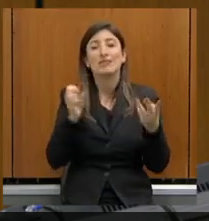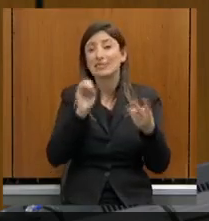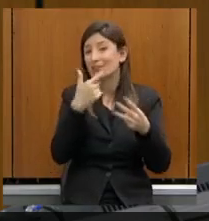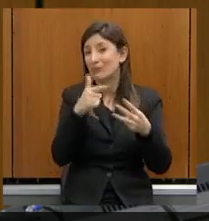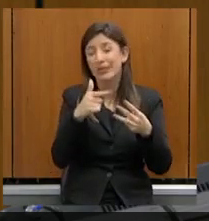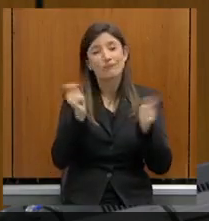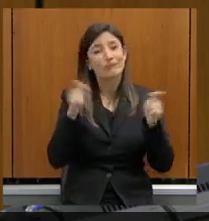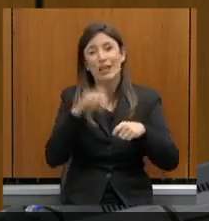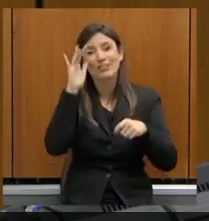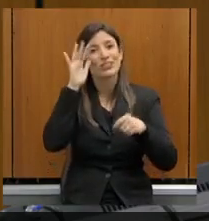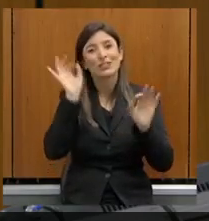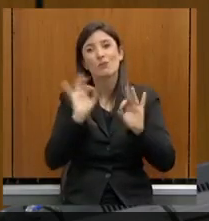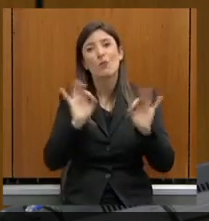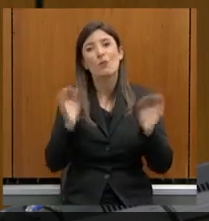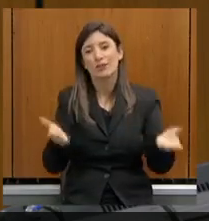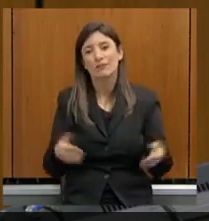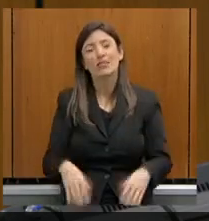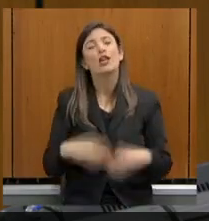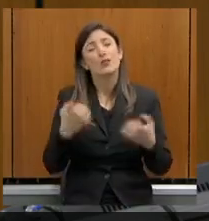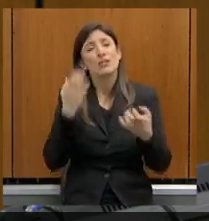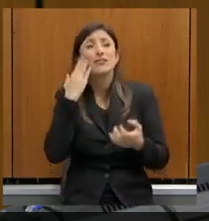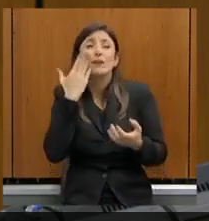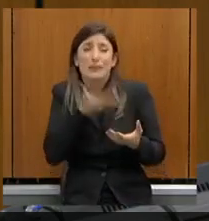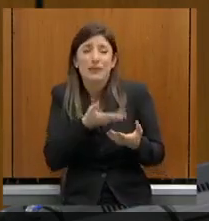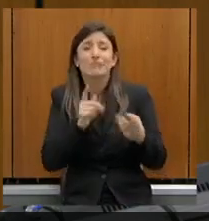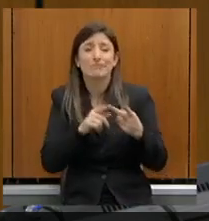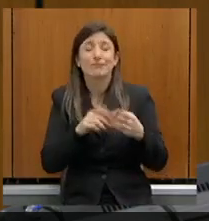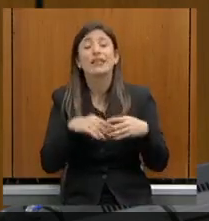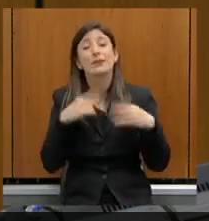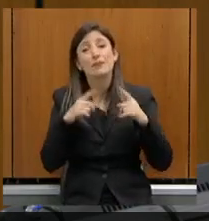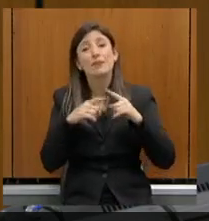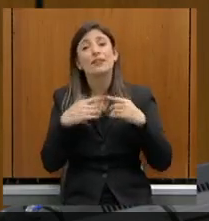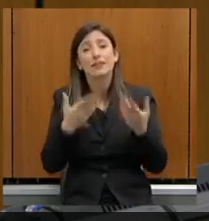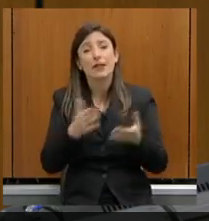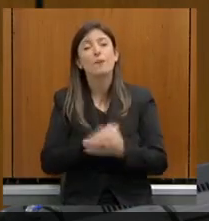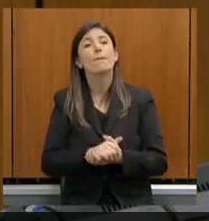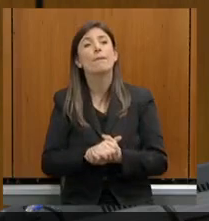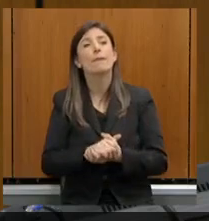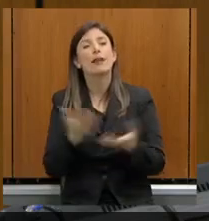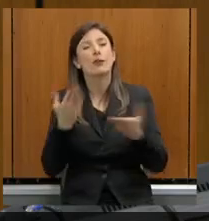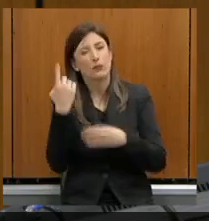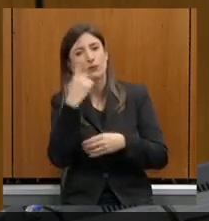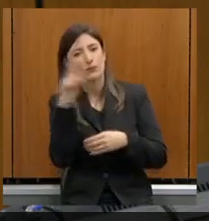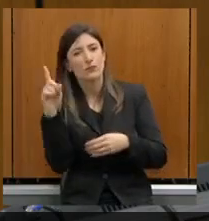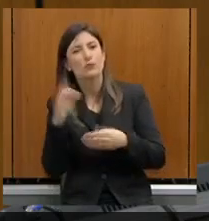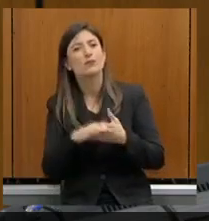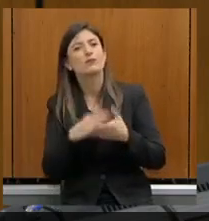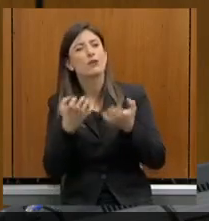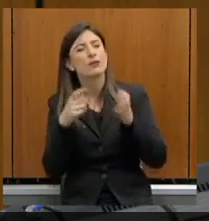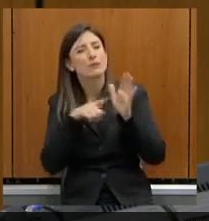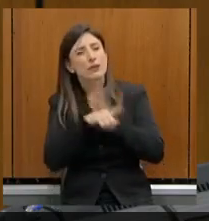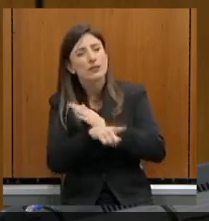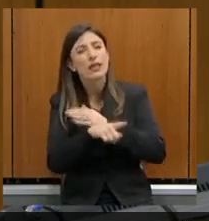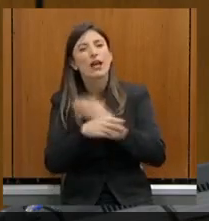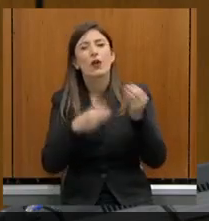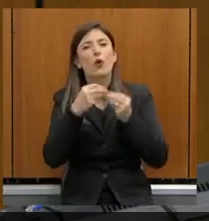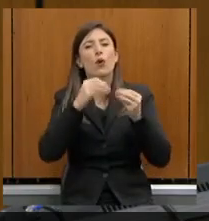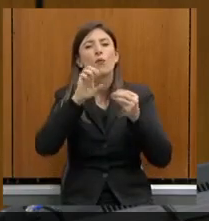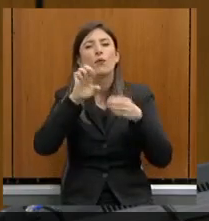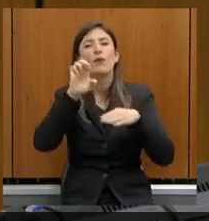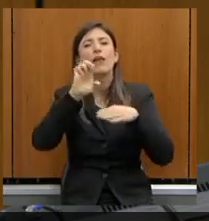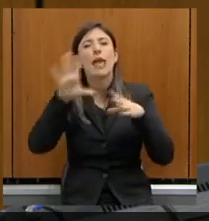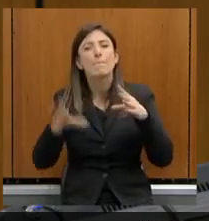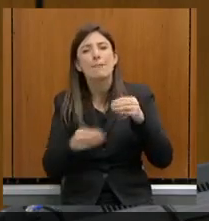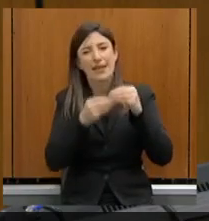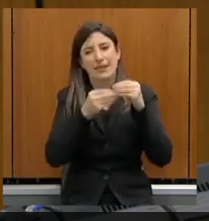ver com você. E, por fim, é sobre a questão das emendas. Como você falou da